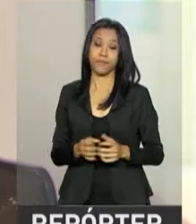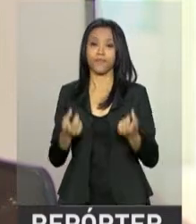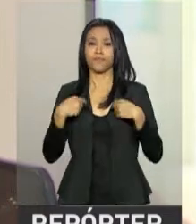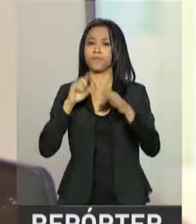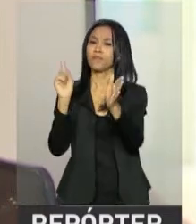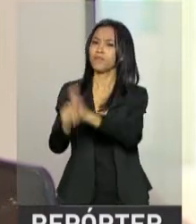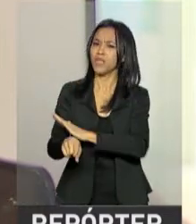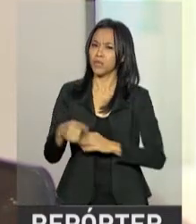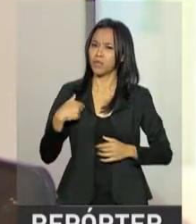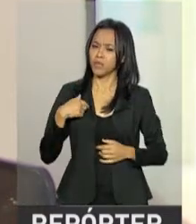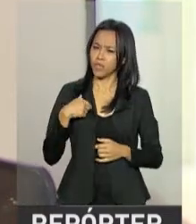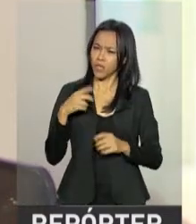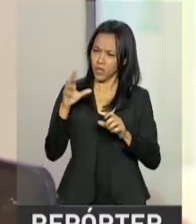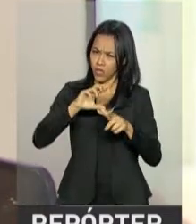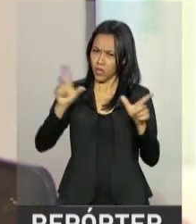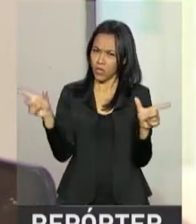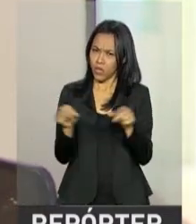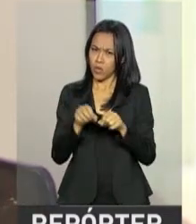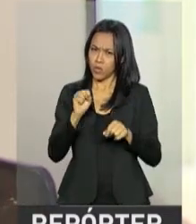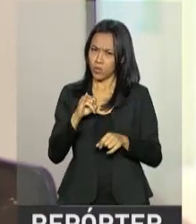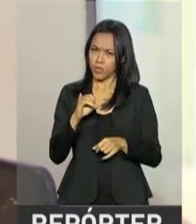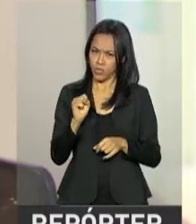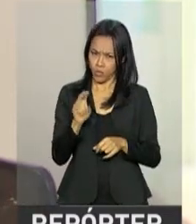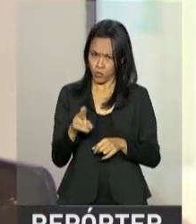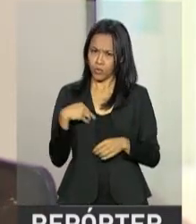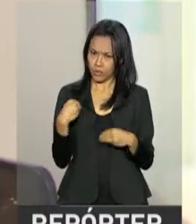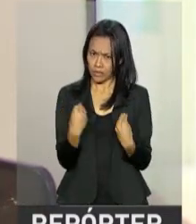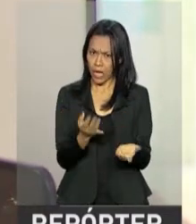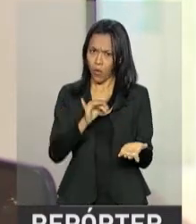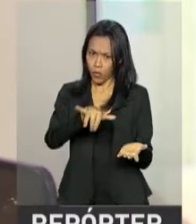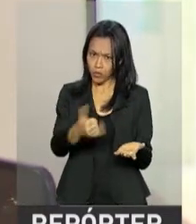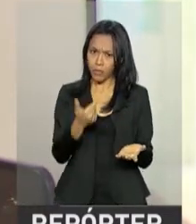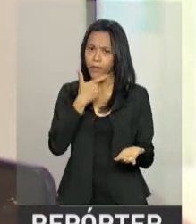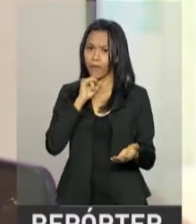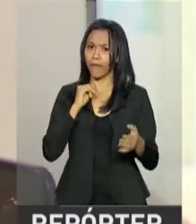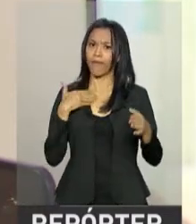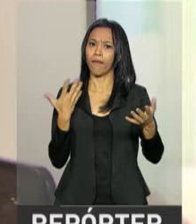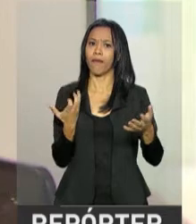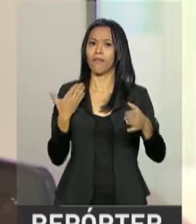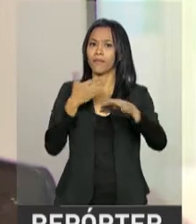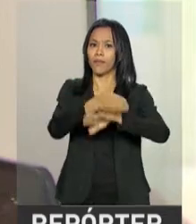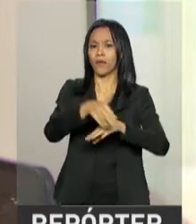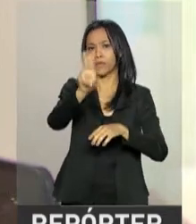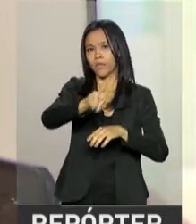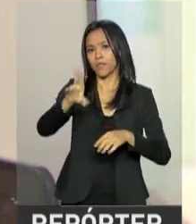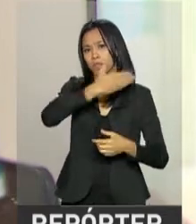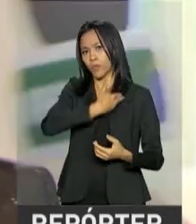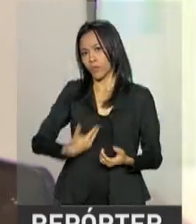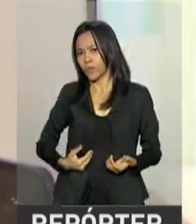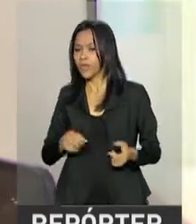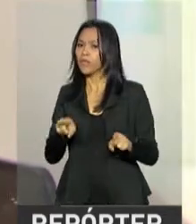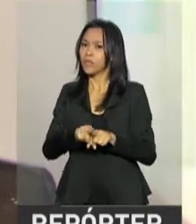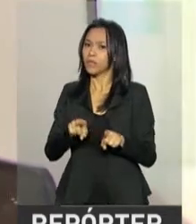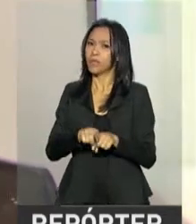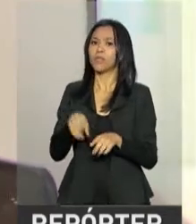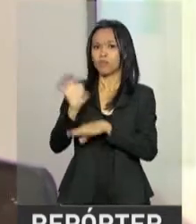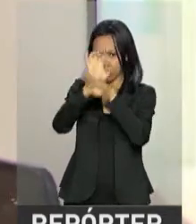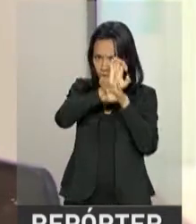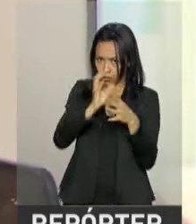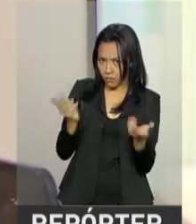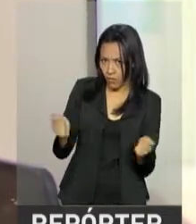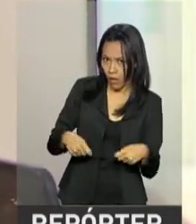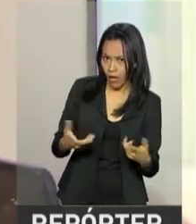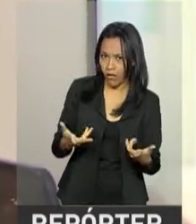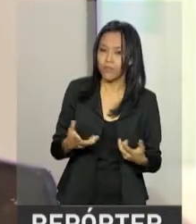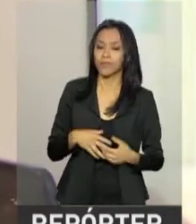sisu ele dá mais oportunidades para quem quer ingressar numa universidade pública é em universidades estaduais sim eu acho